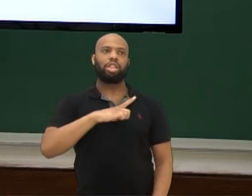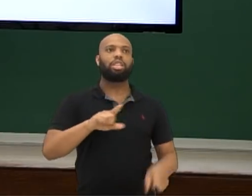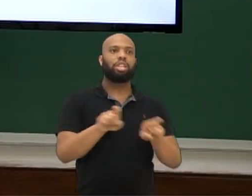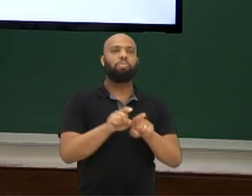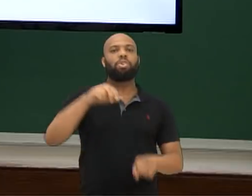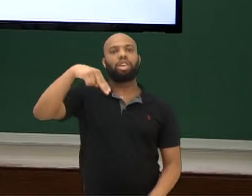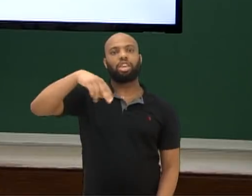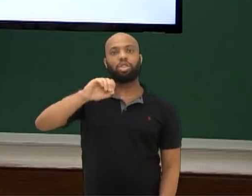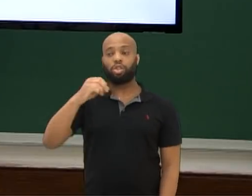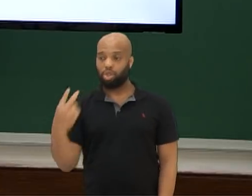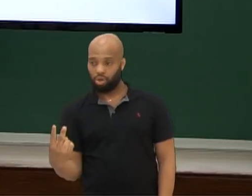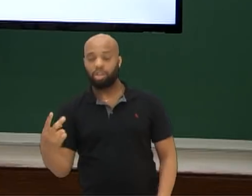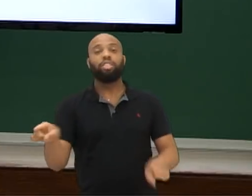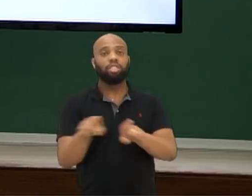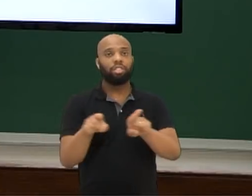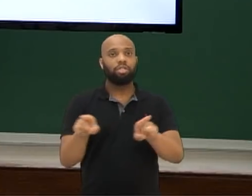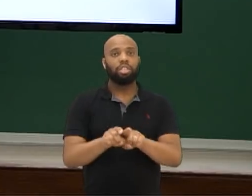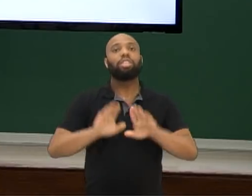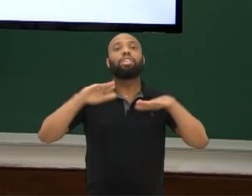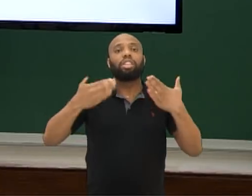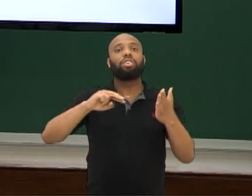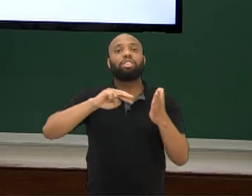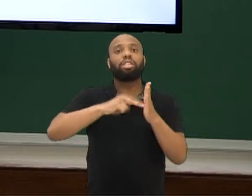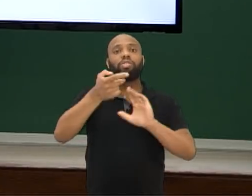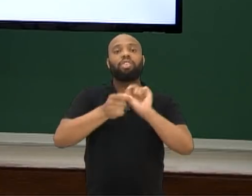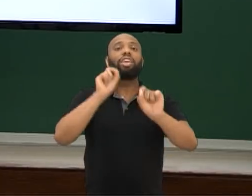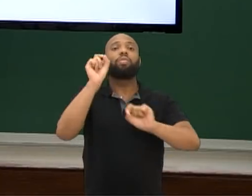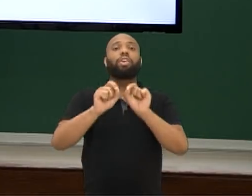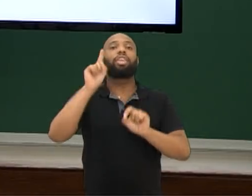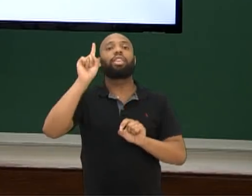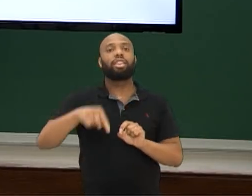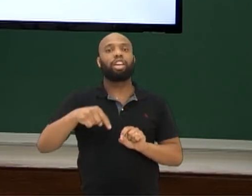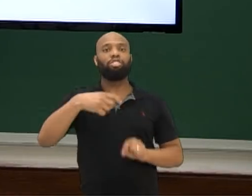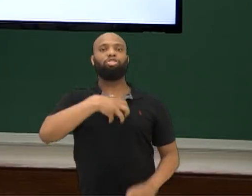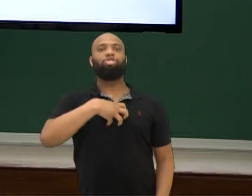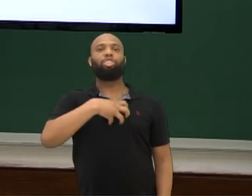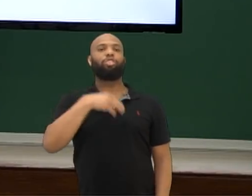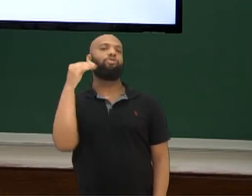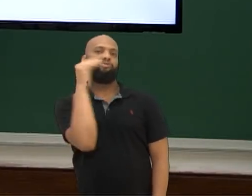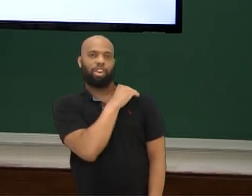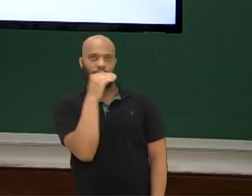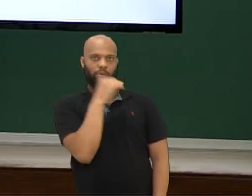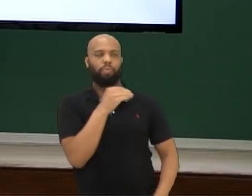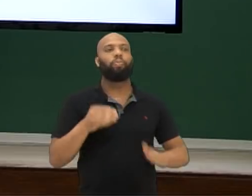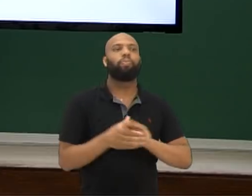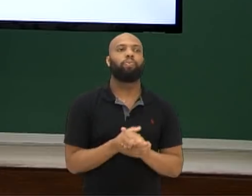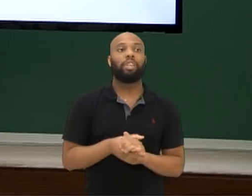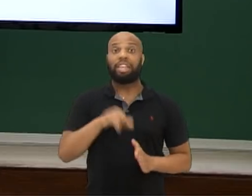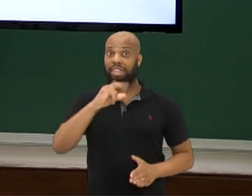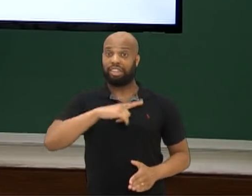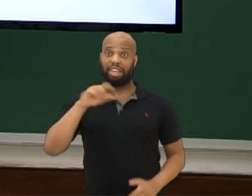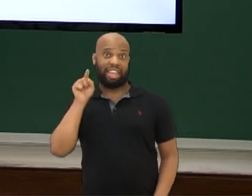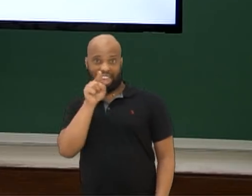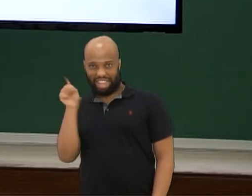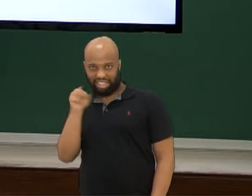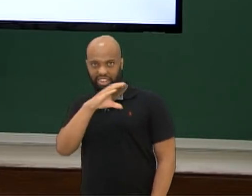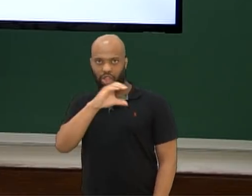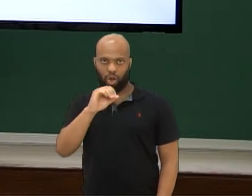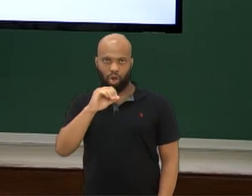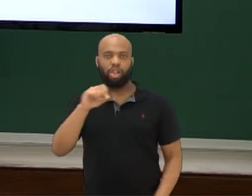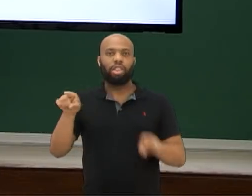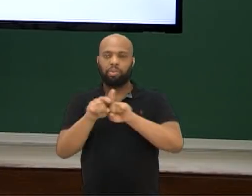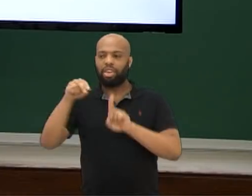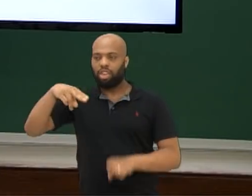o NO2, então vai ser um caráter mais fraco, tá?